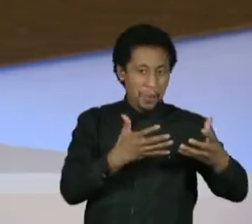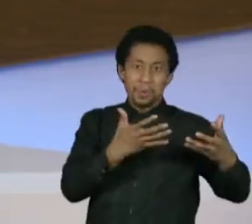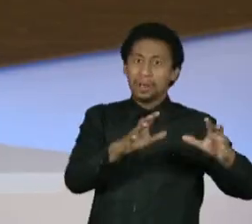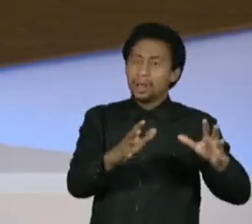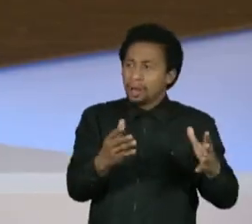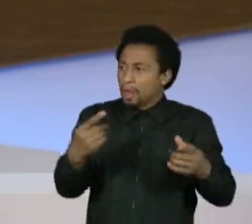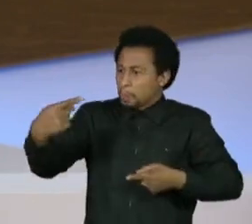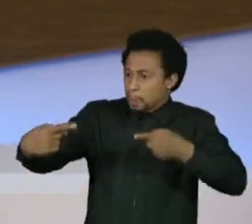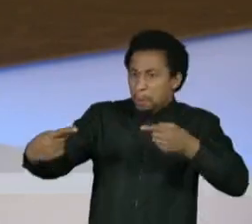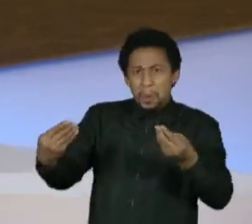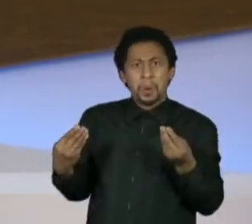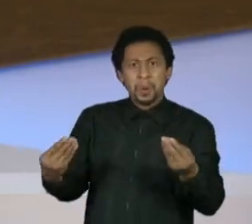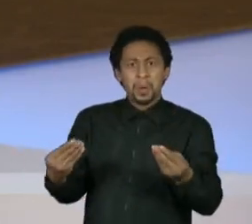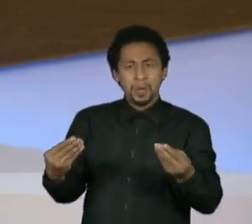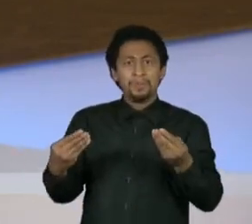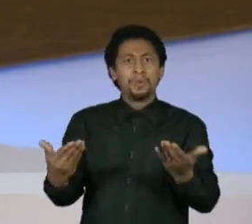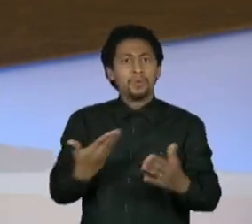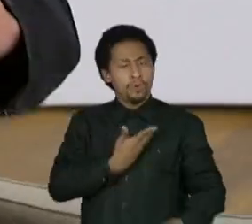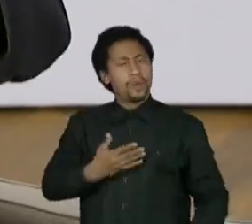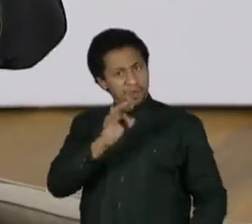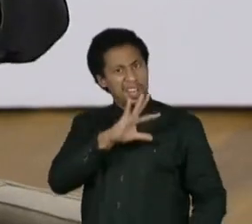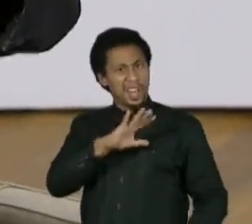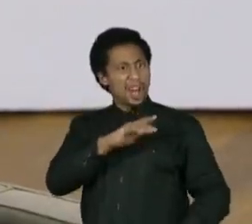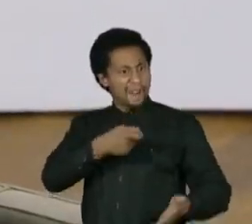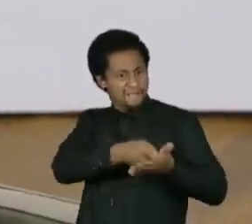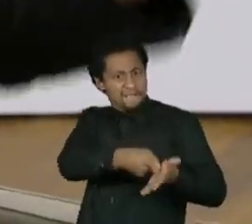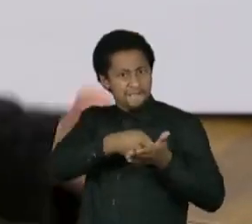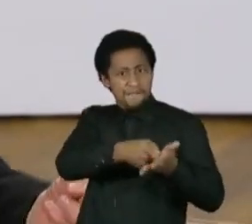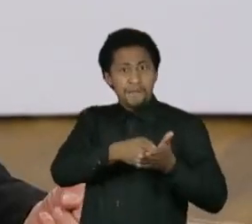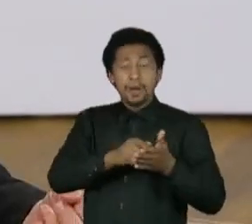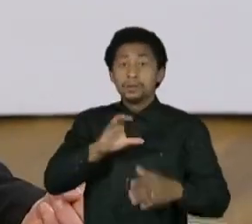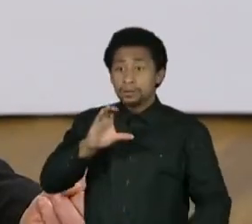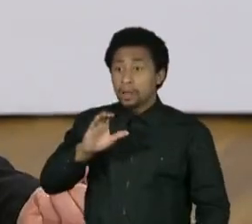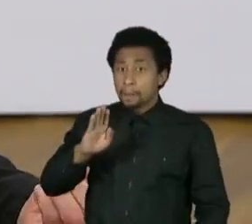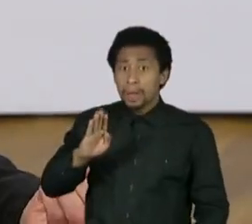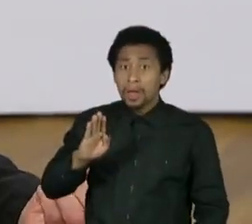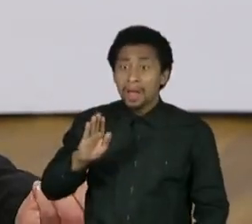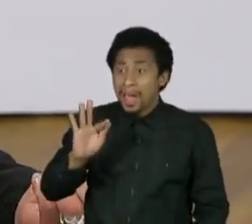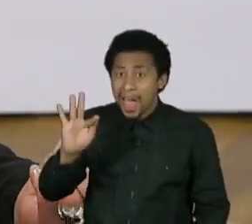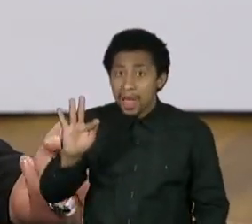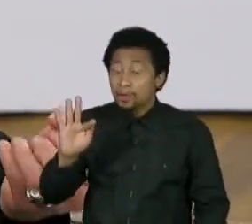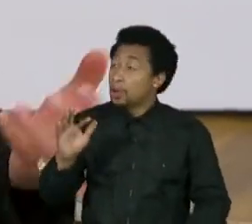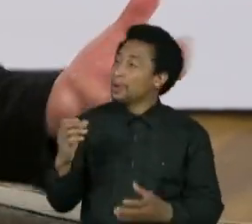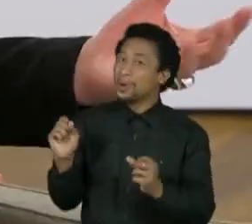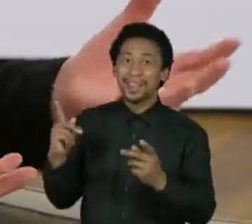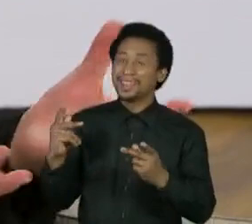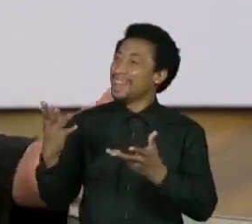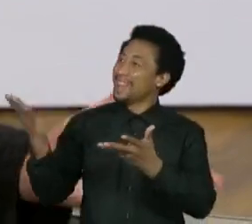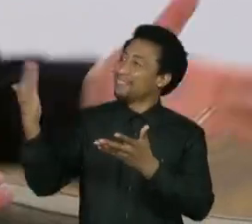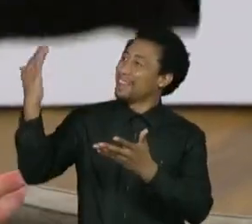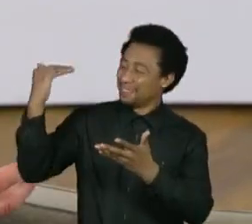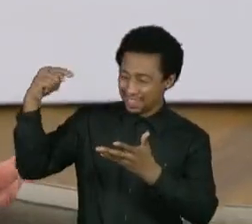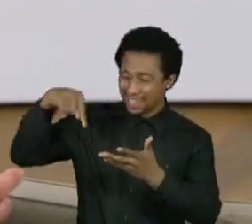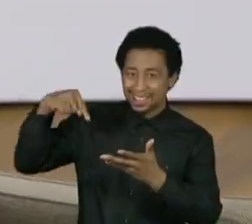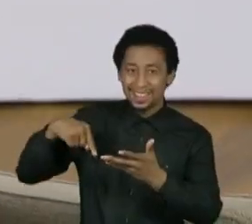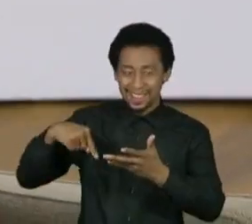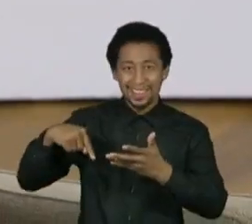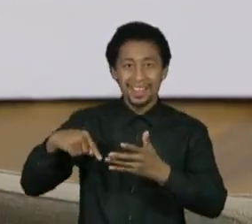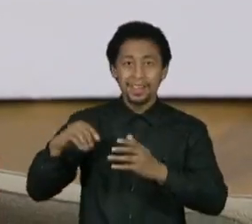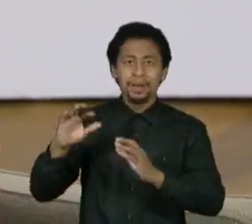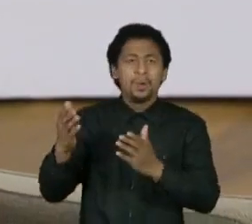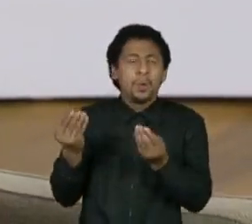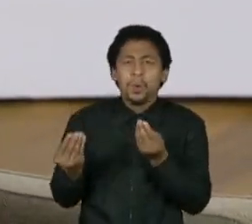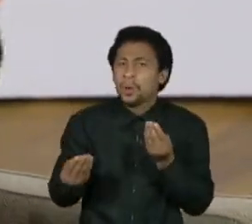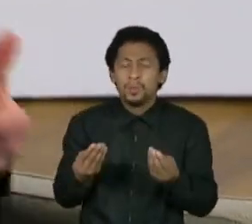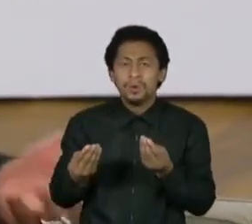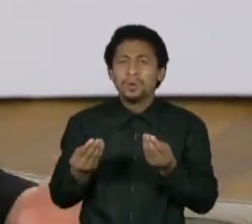época, comandada pelo Caboclo, né? Sim. Trouxeram a Copa América para cá. Num momento que estavam morrendo 3